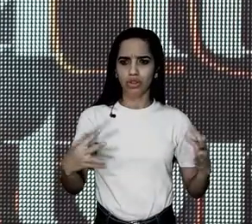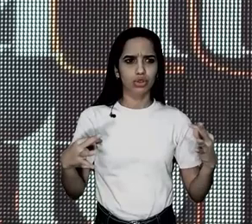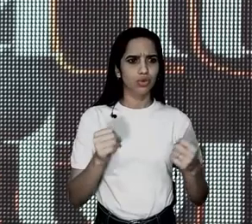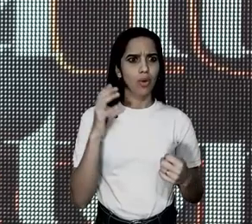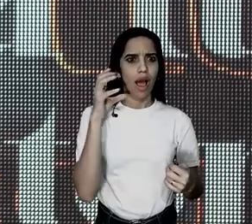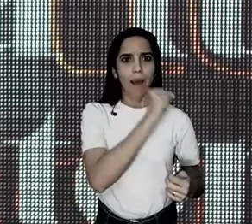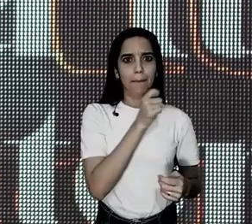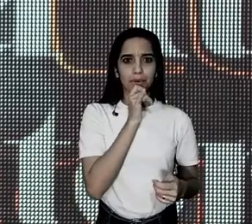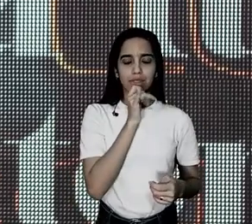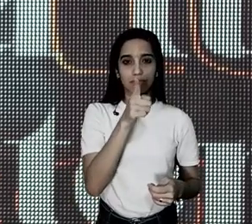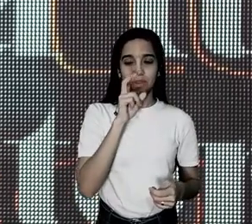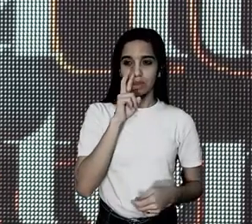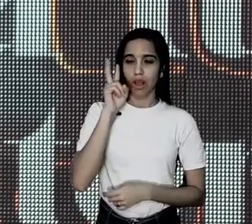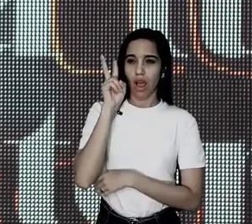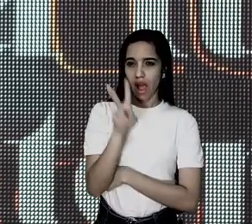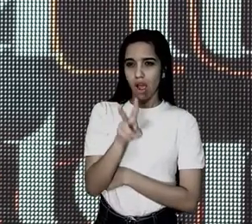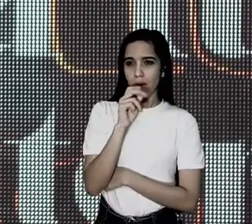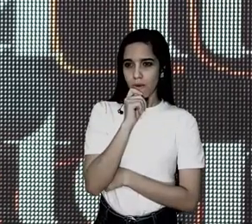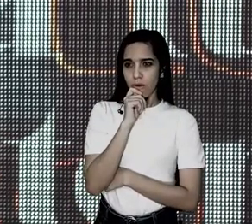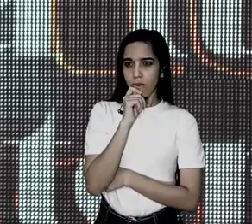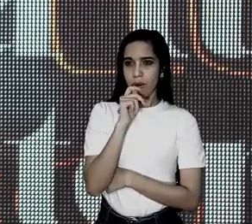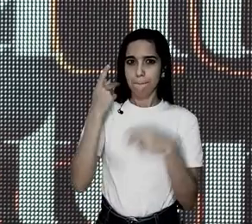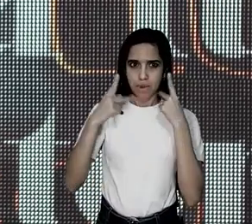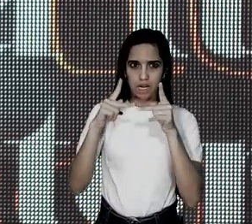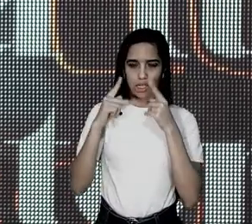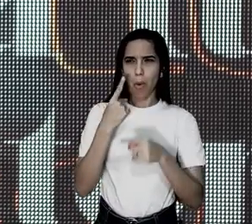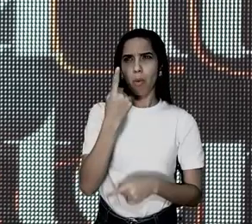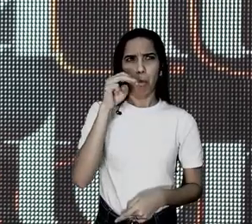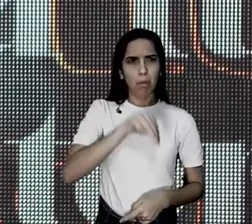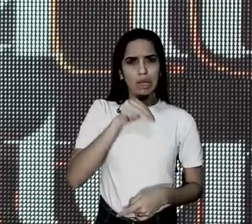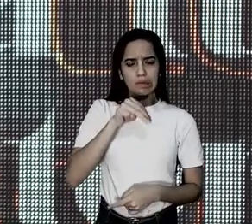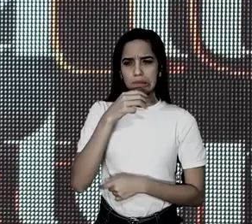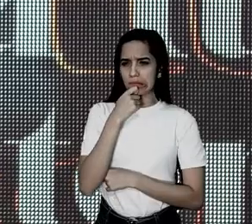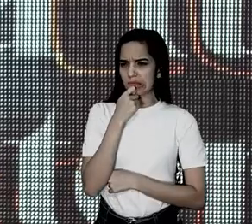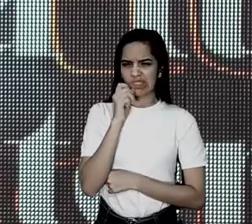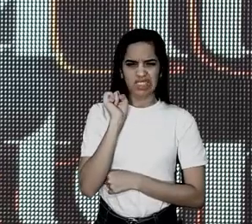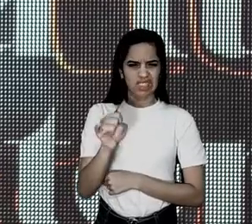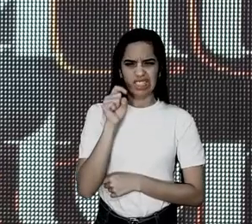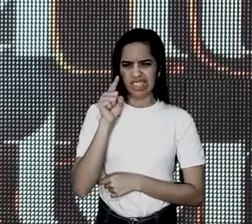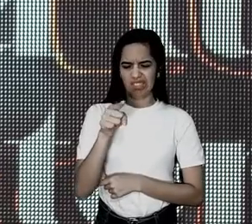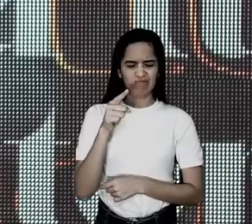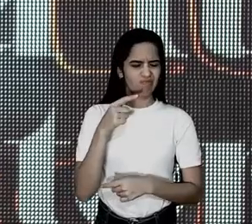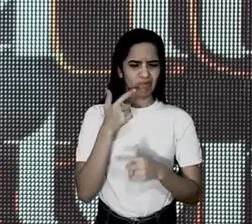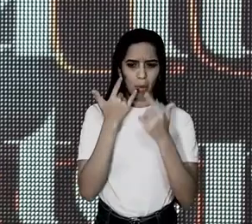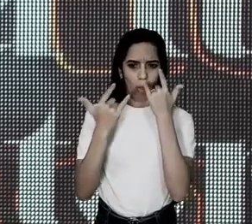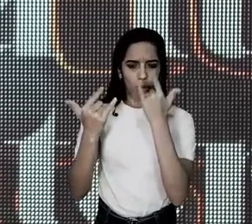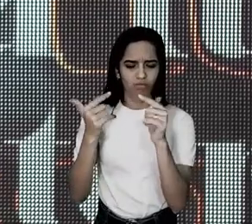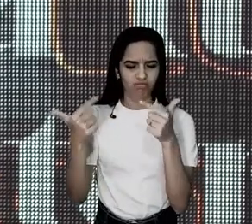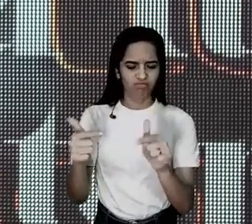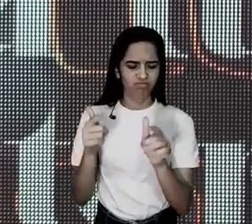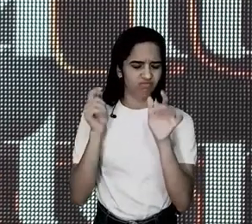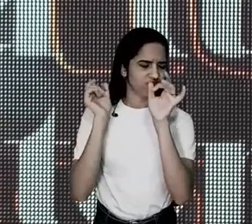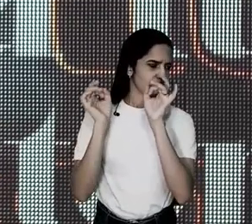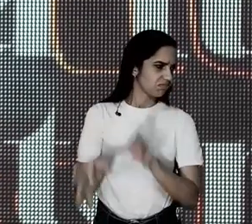a assistir uma pregação e se ali no primeiro, segundo minuto, o pregador não capta a sua atenção, então você